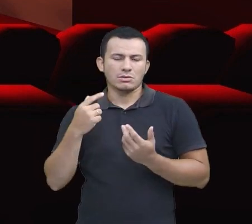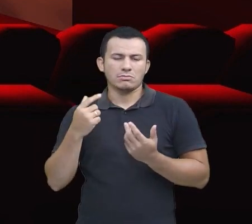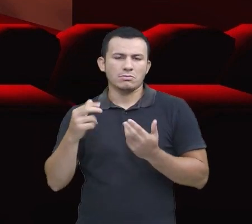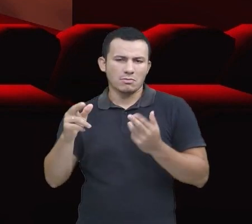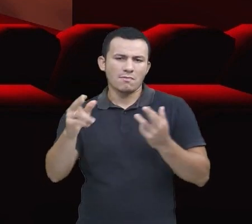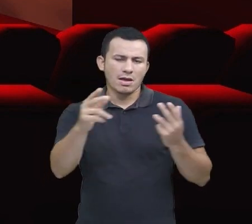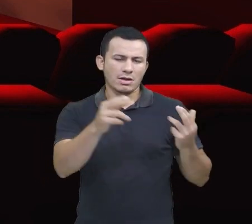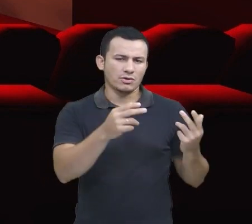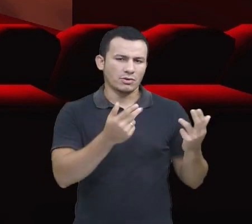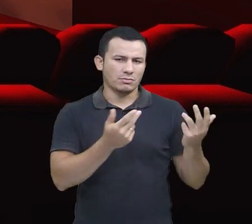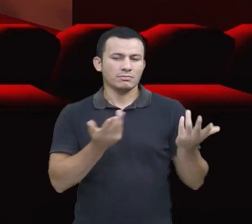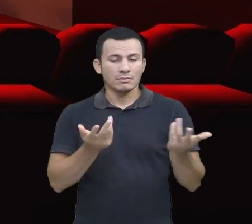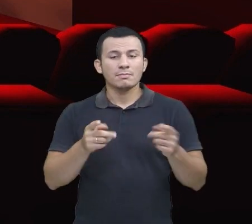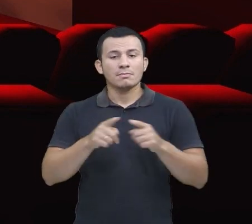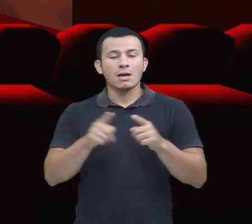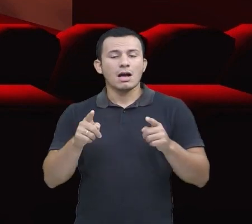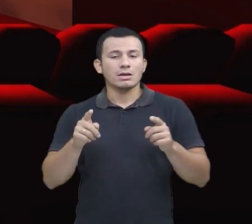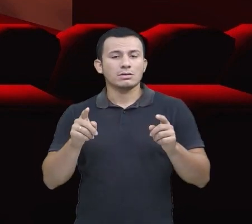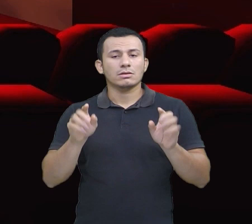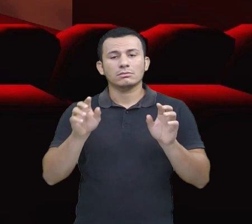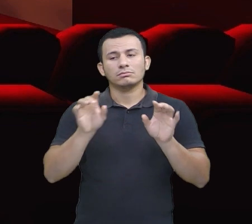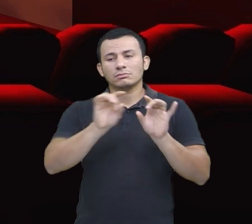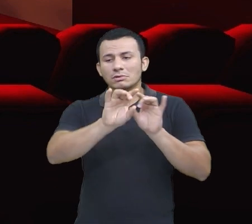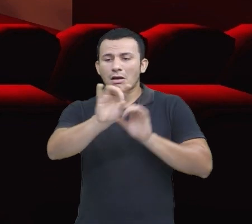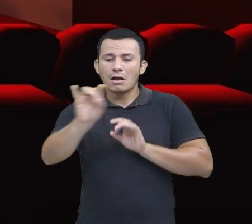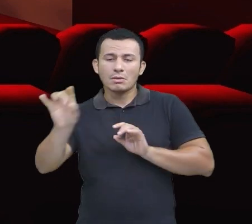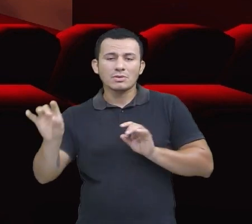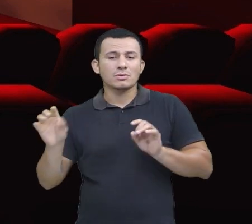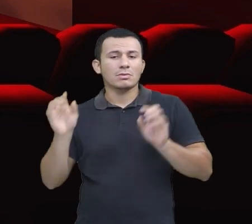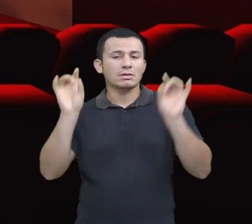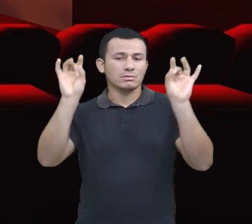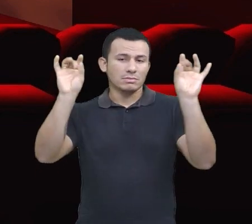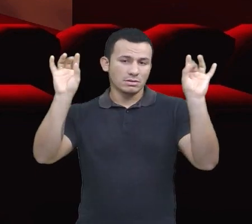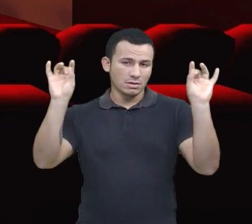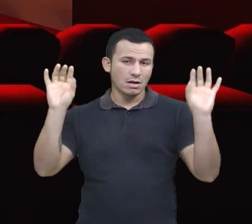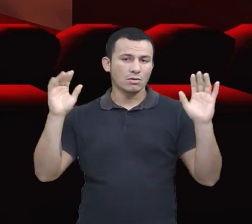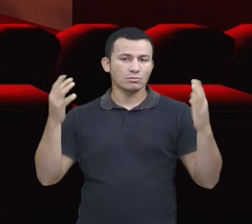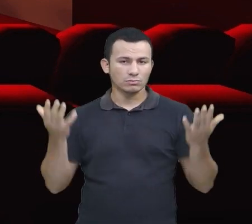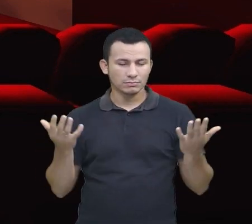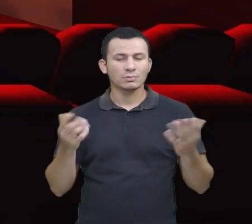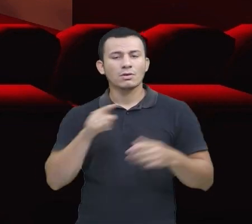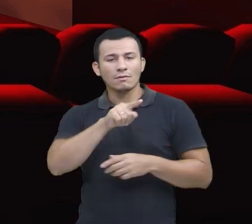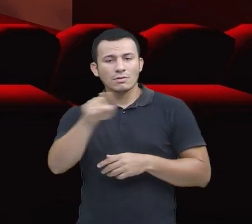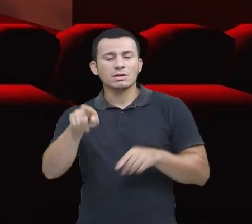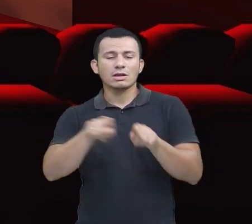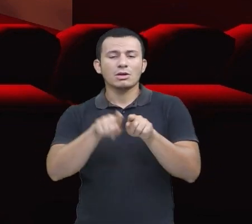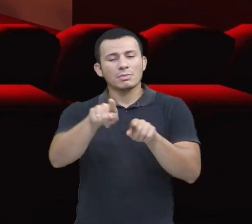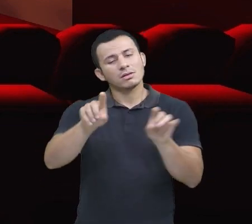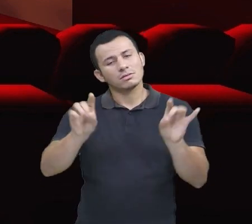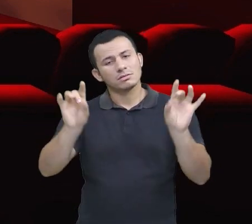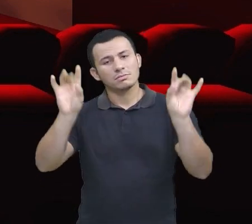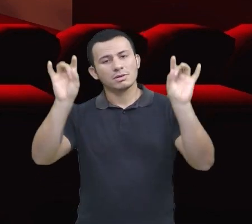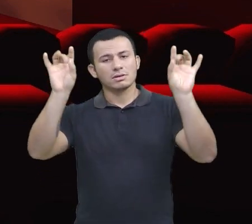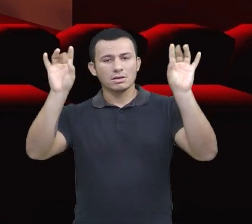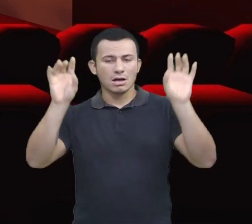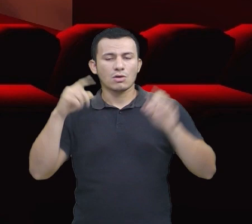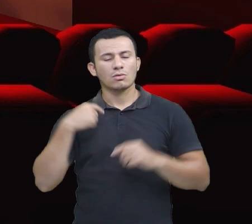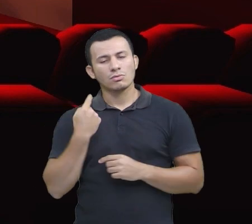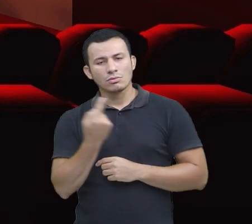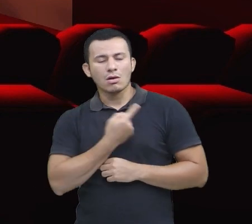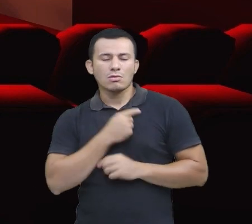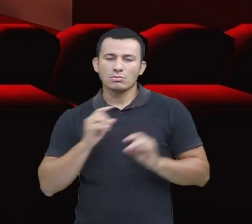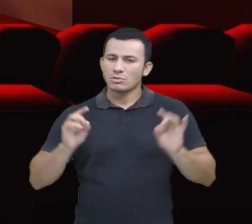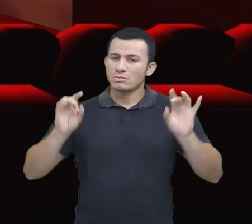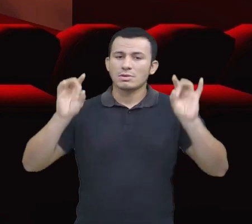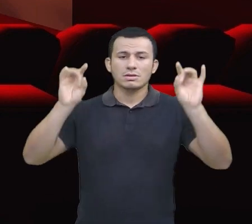não? Você, criança, é muito especial para todos nós. Todos nós somos